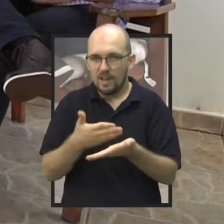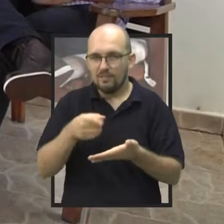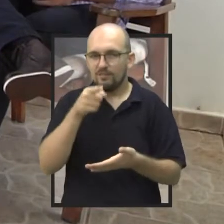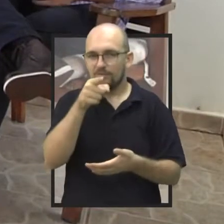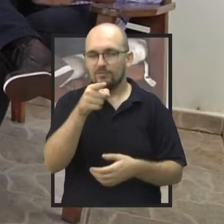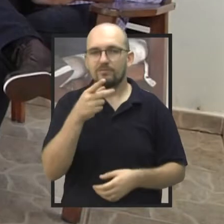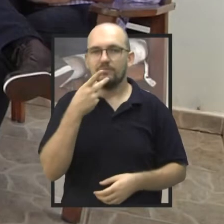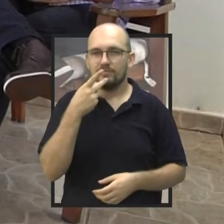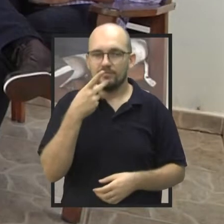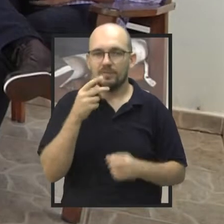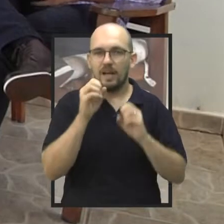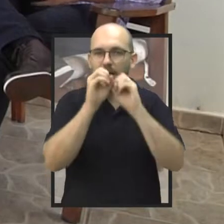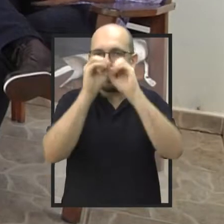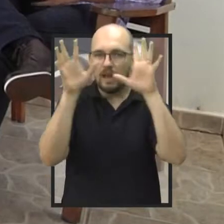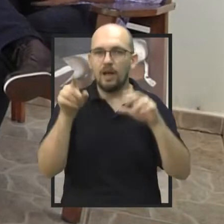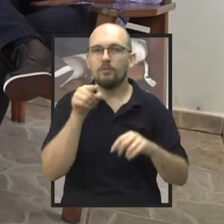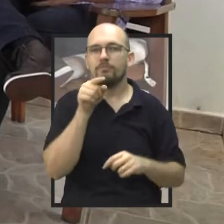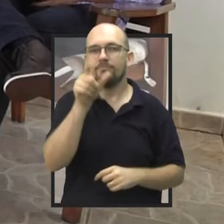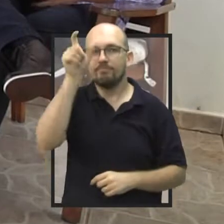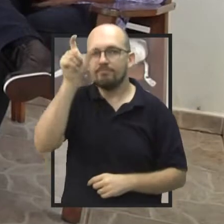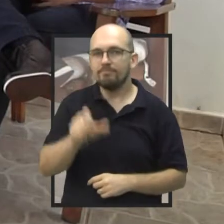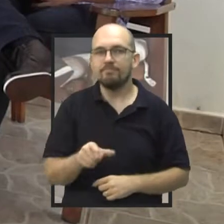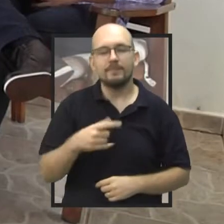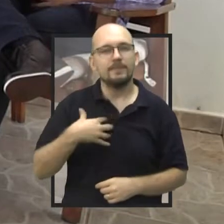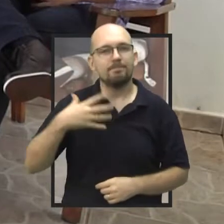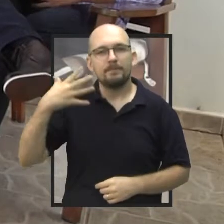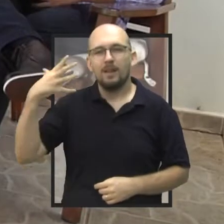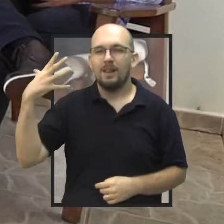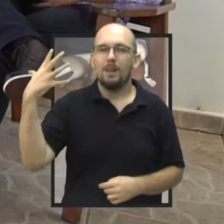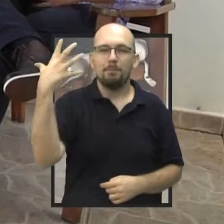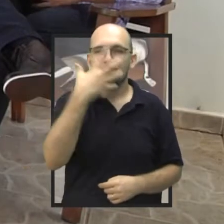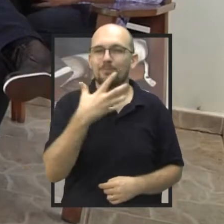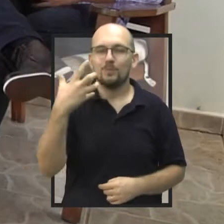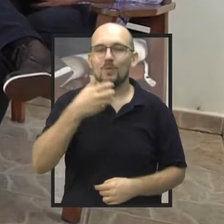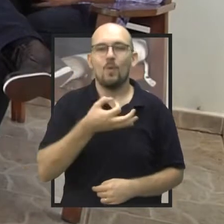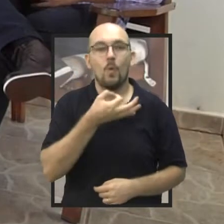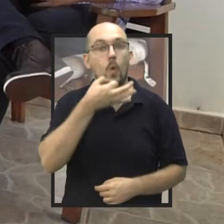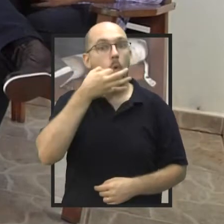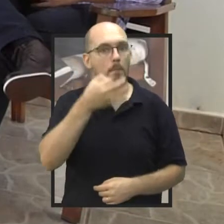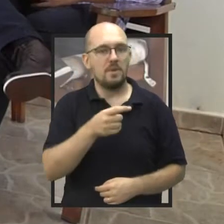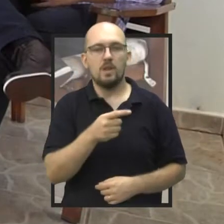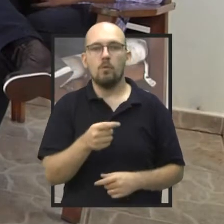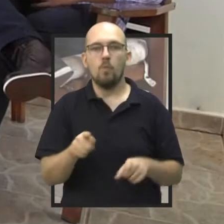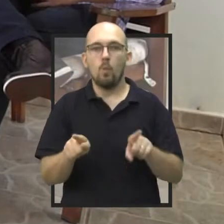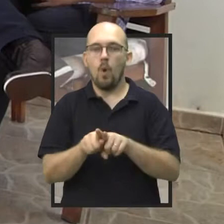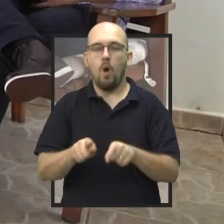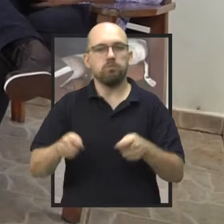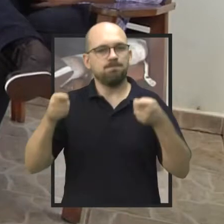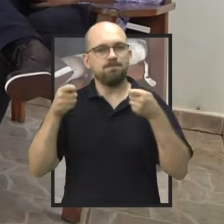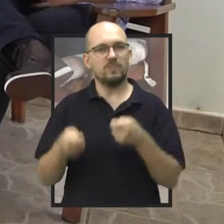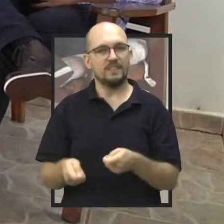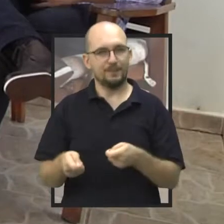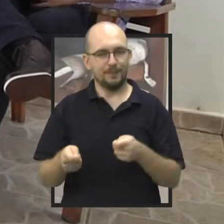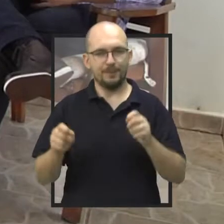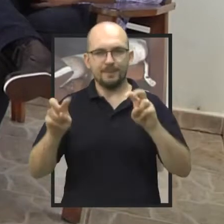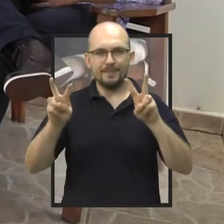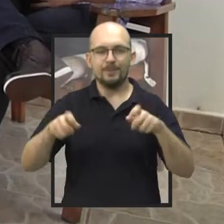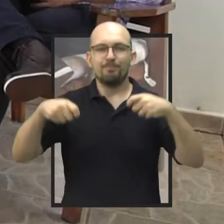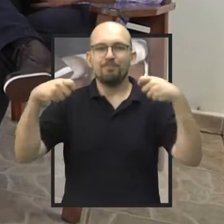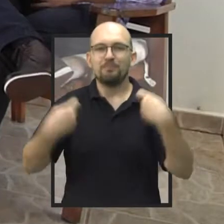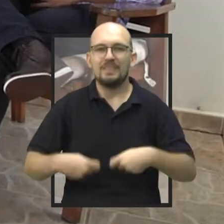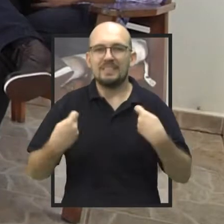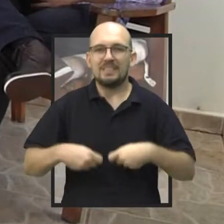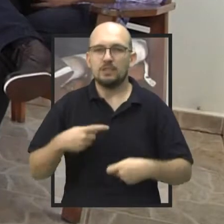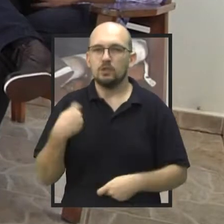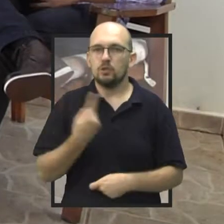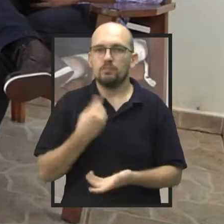é um grande apaixonado e tem uma opinião bastante firme com a necessidade de